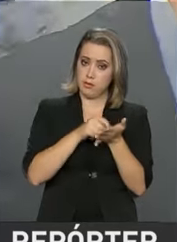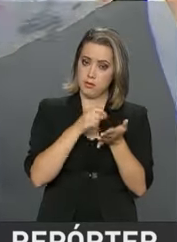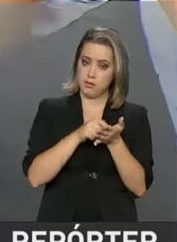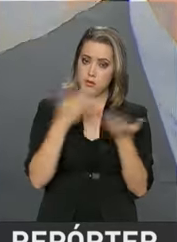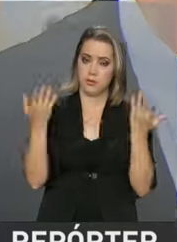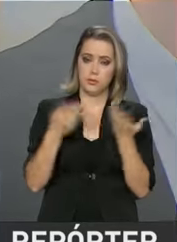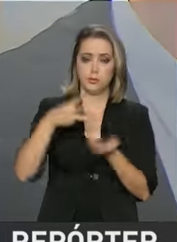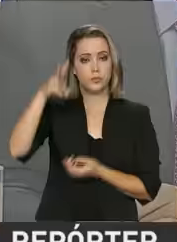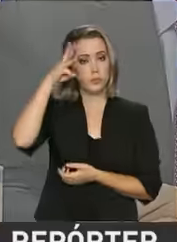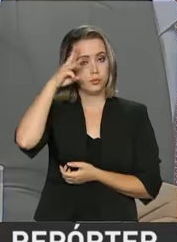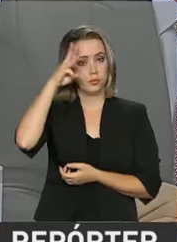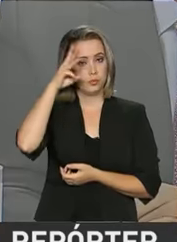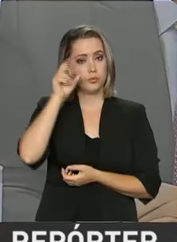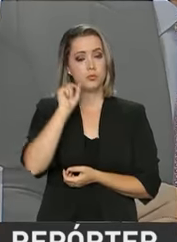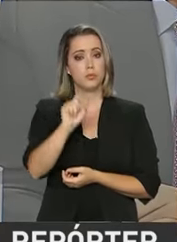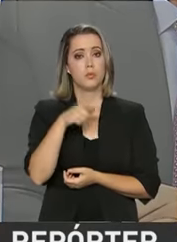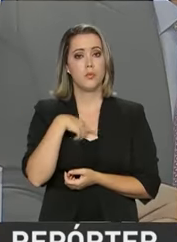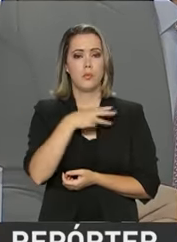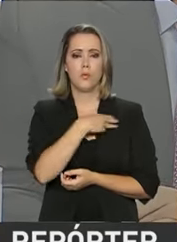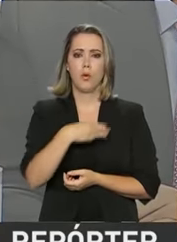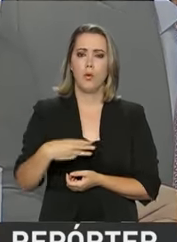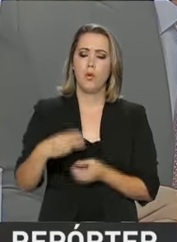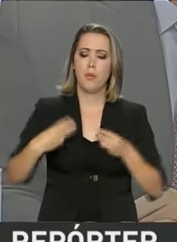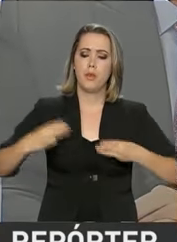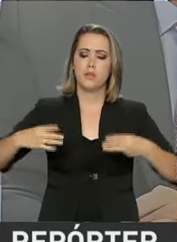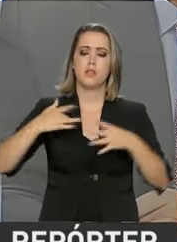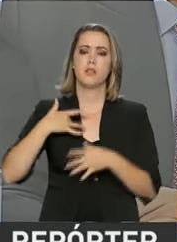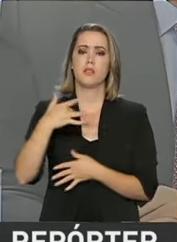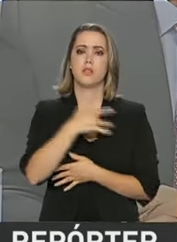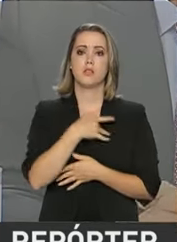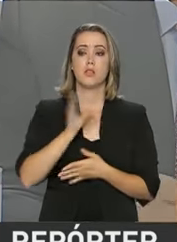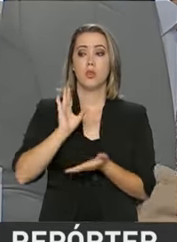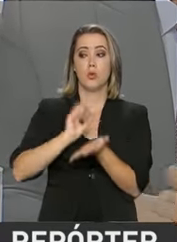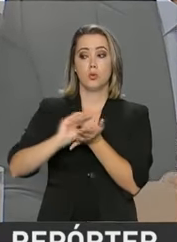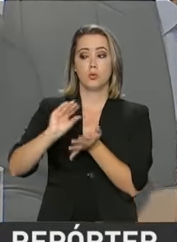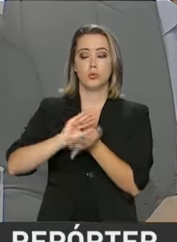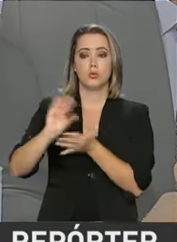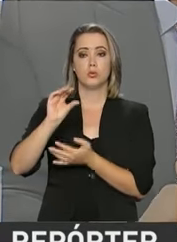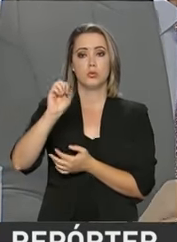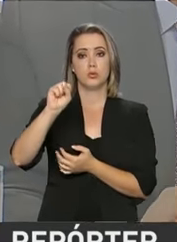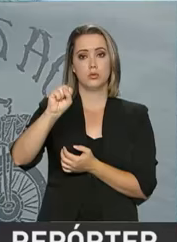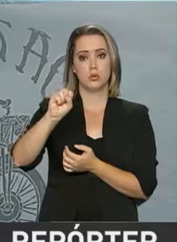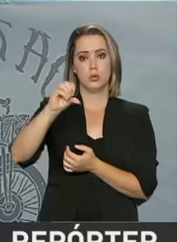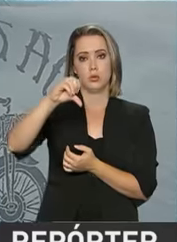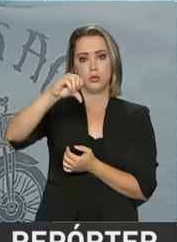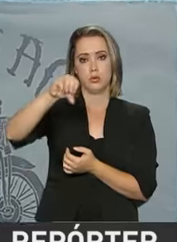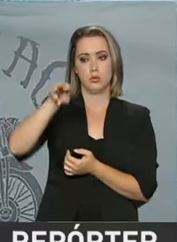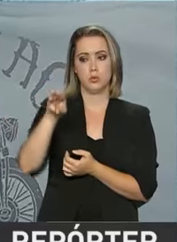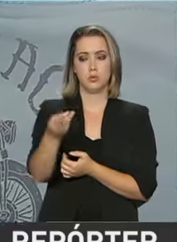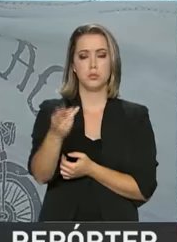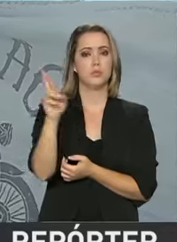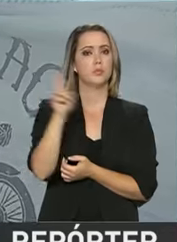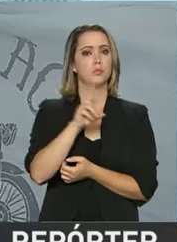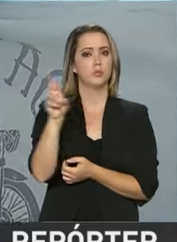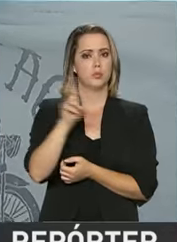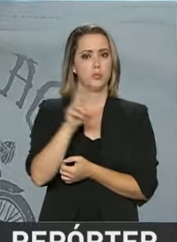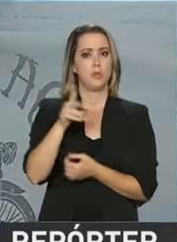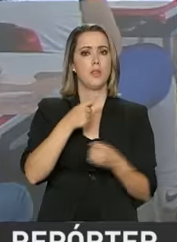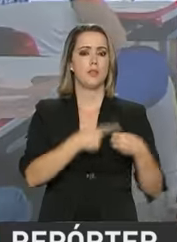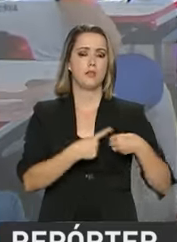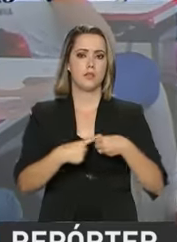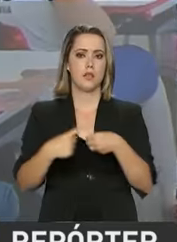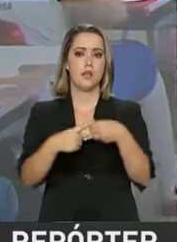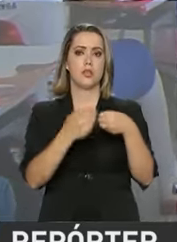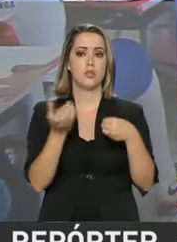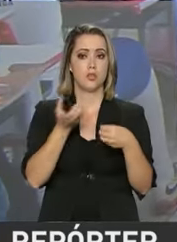terça feira o ministério da saúde vai destinar 89 milhões de reais para os municípios que aderirem ao